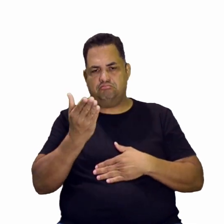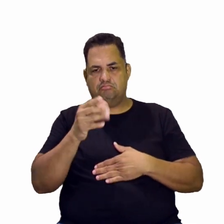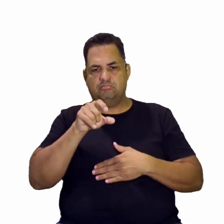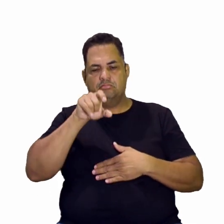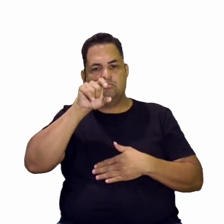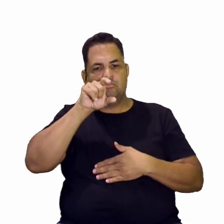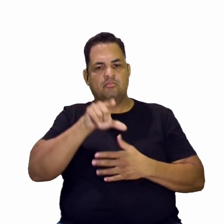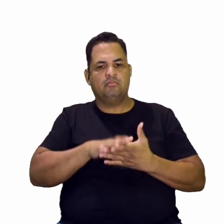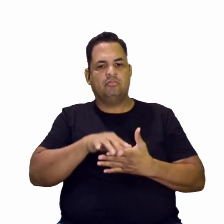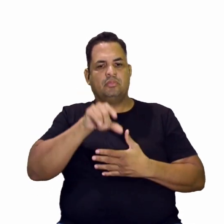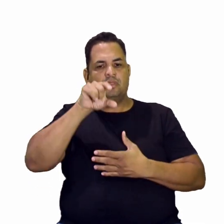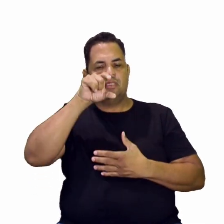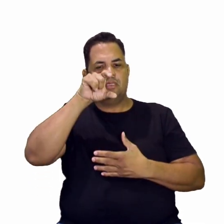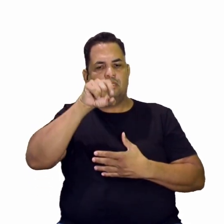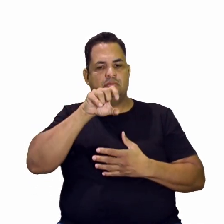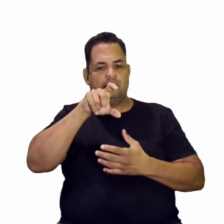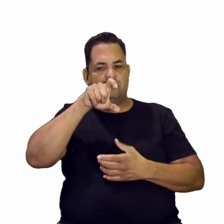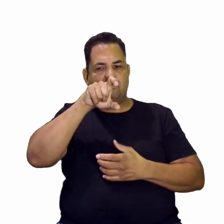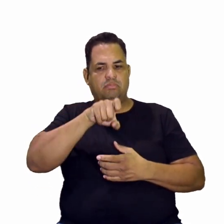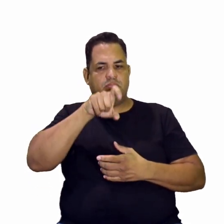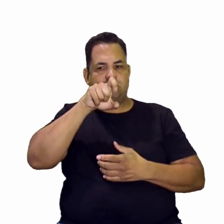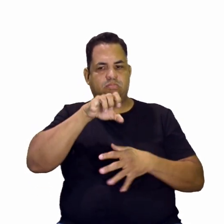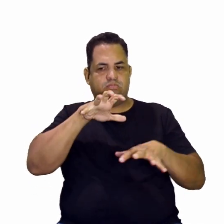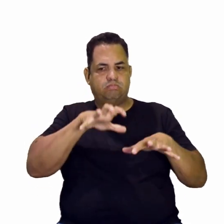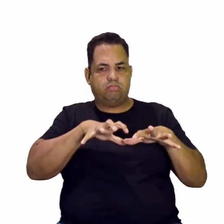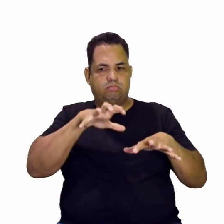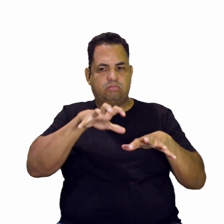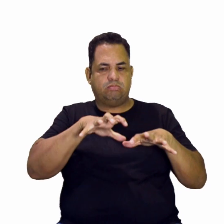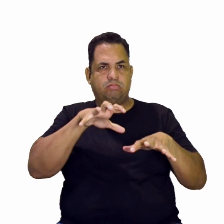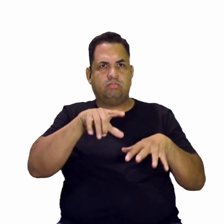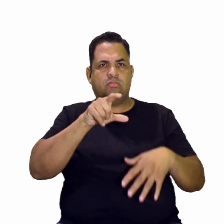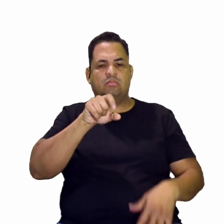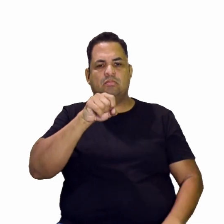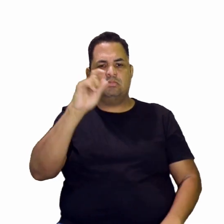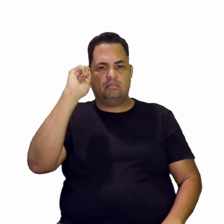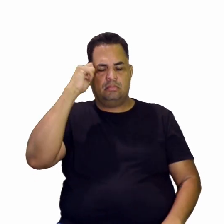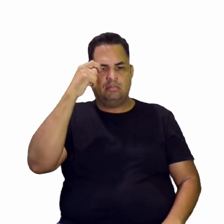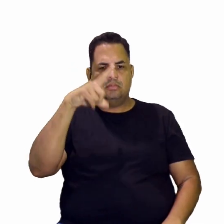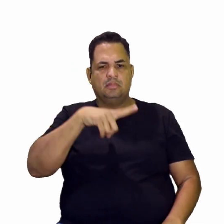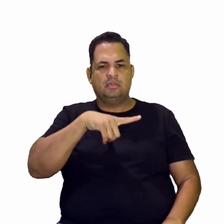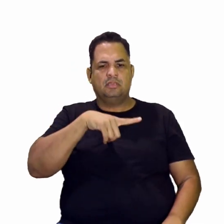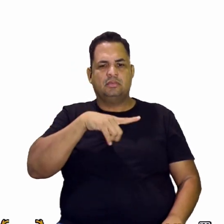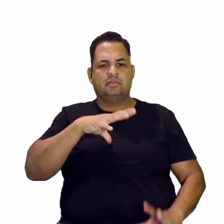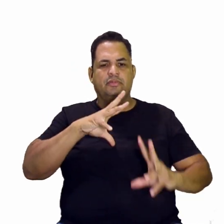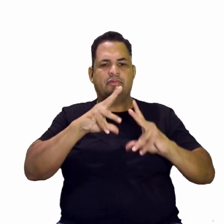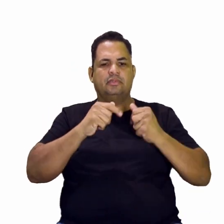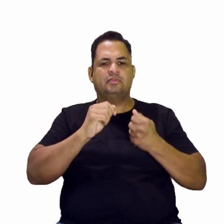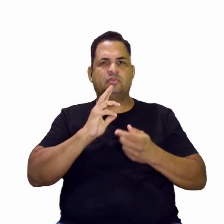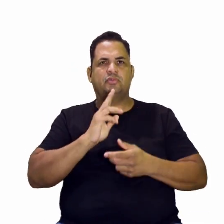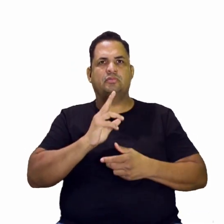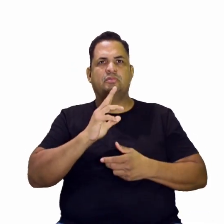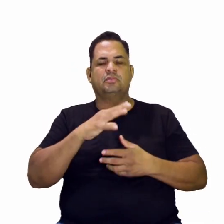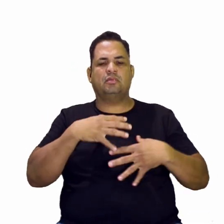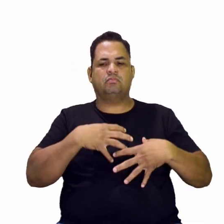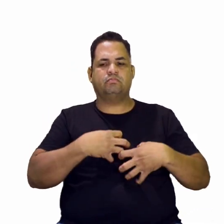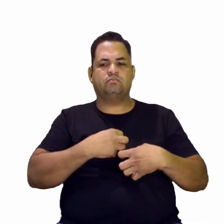Então, esses animais têm um super intestino, né? Porque eles vão fazer todo esse processo de digestão daquilo que